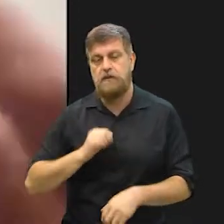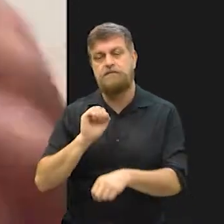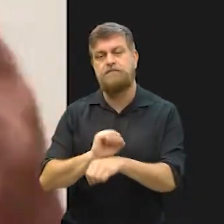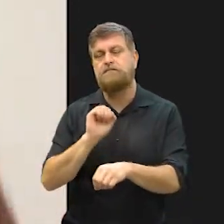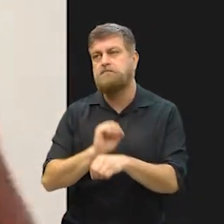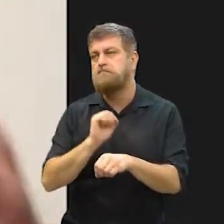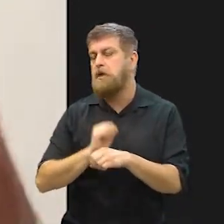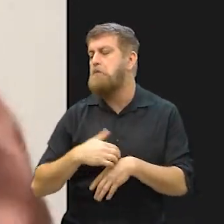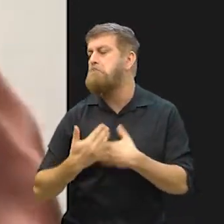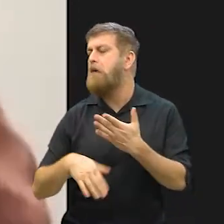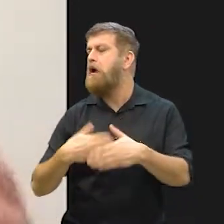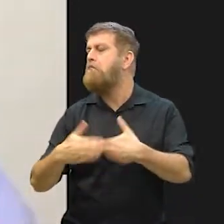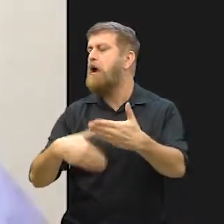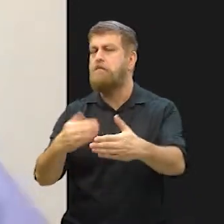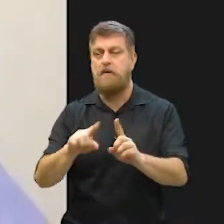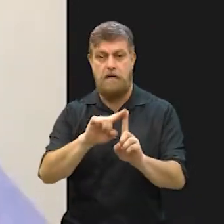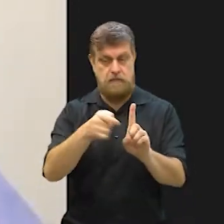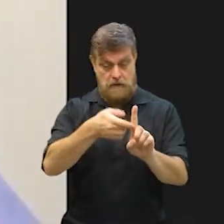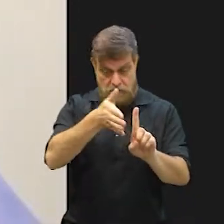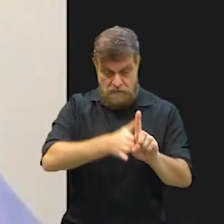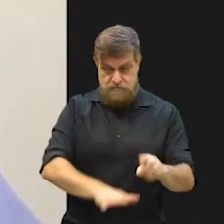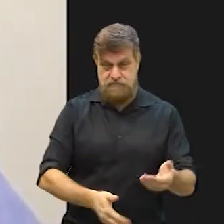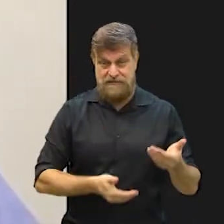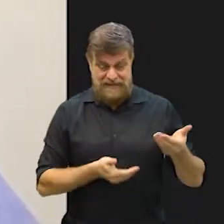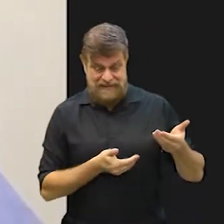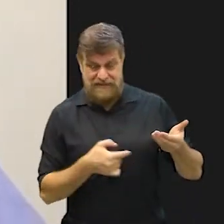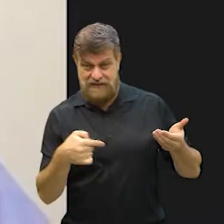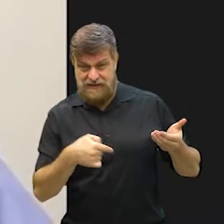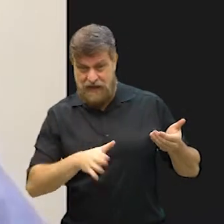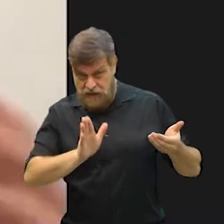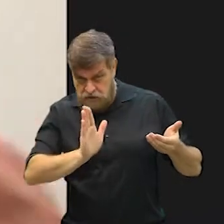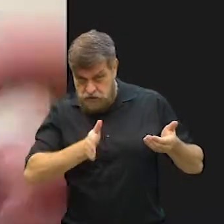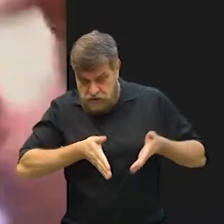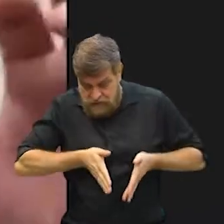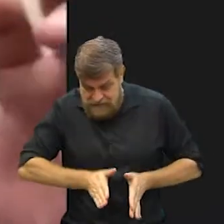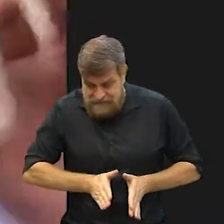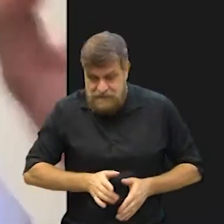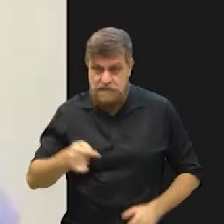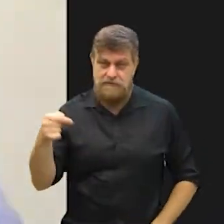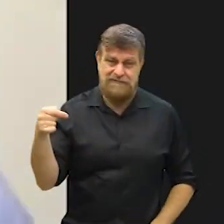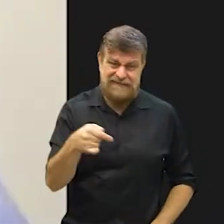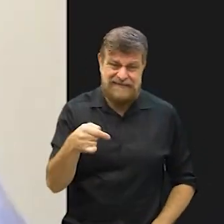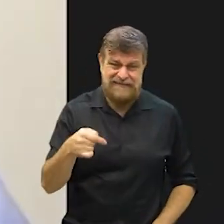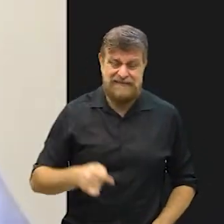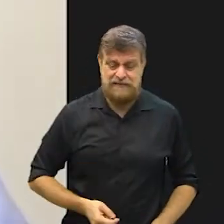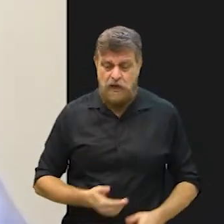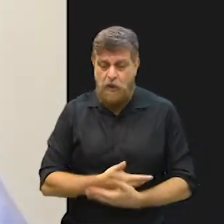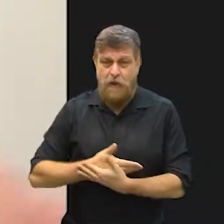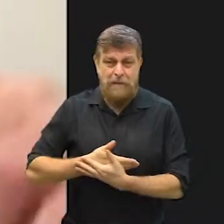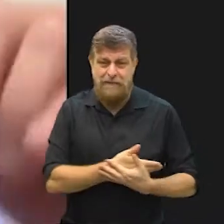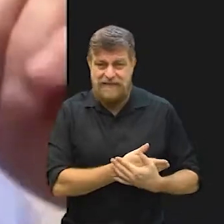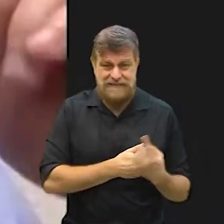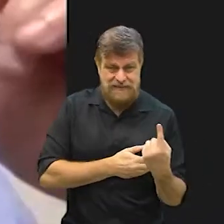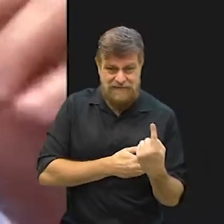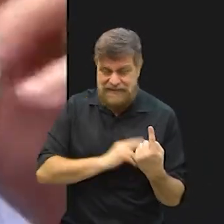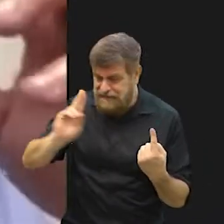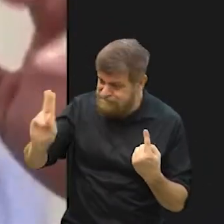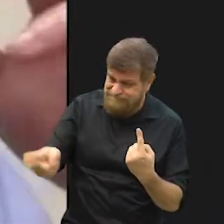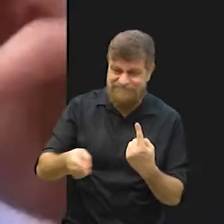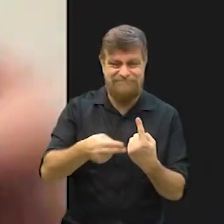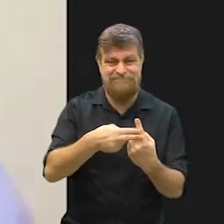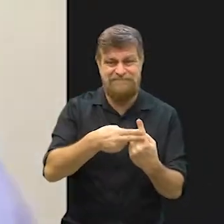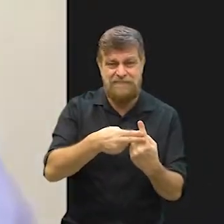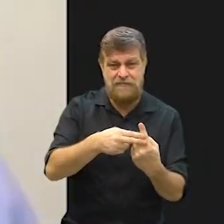para corrigir essa mielomeningocele depois do nascimento, essas crianças vão ter muitas sequelas. Elas vão ter